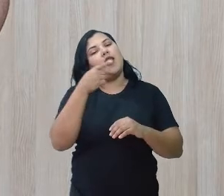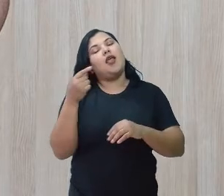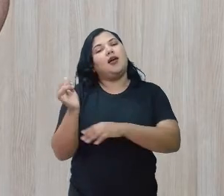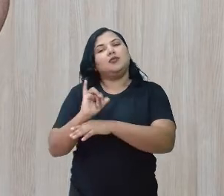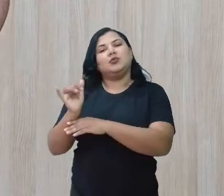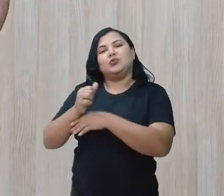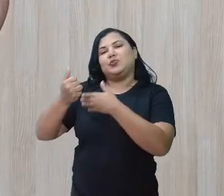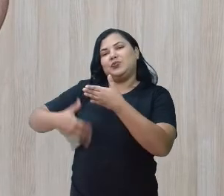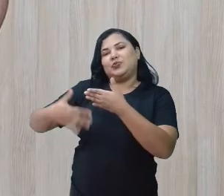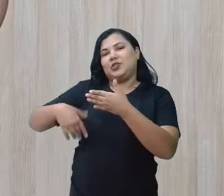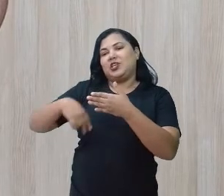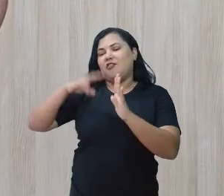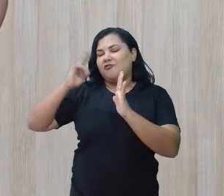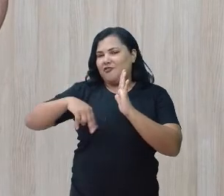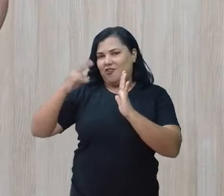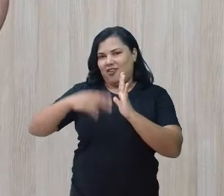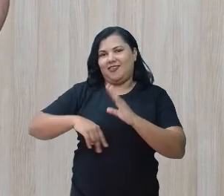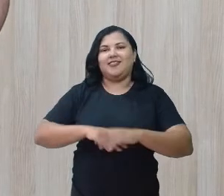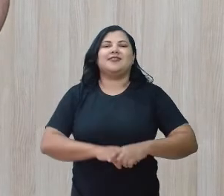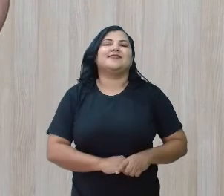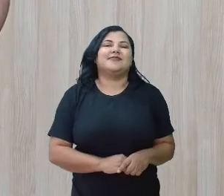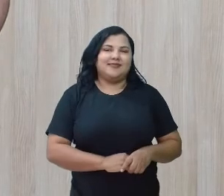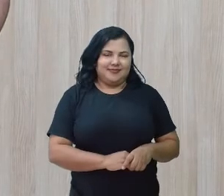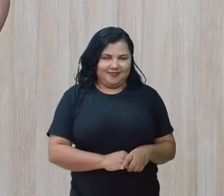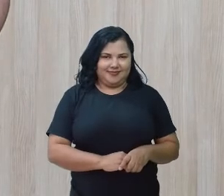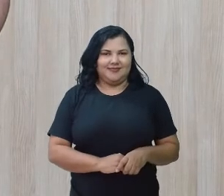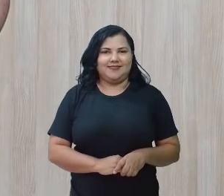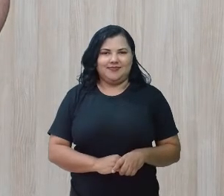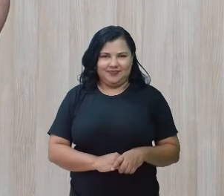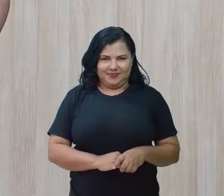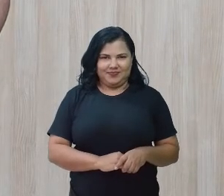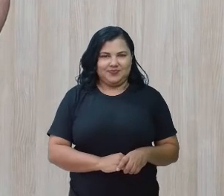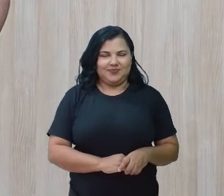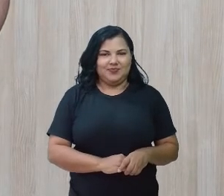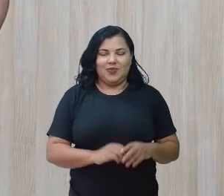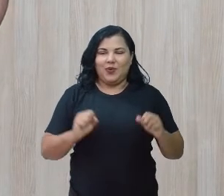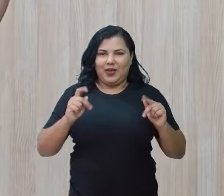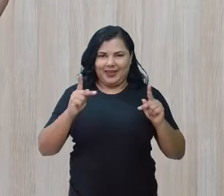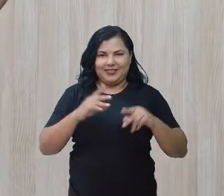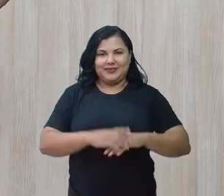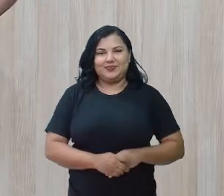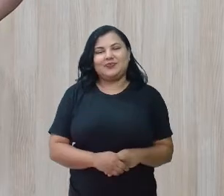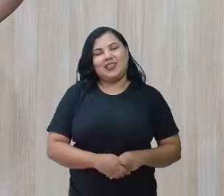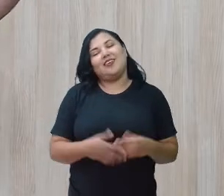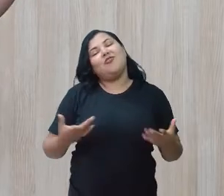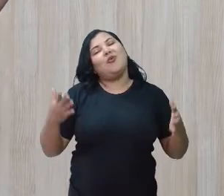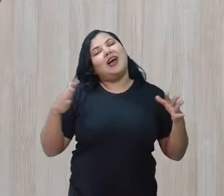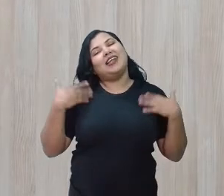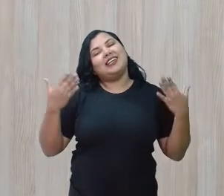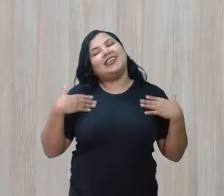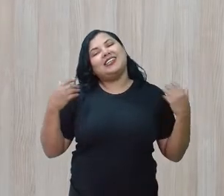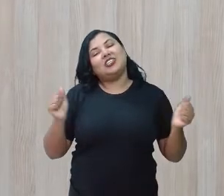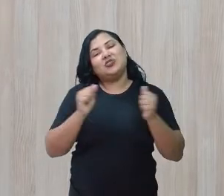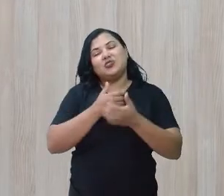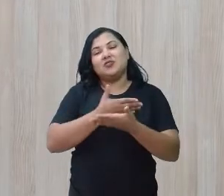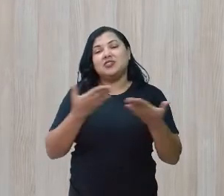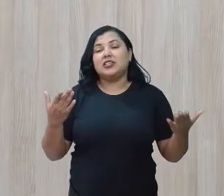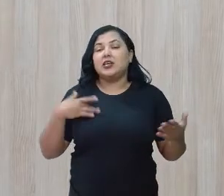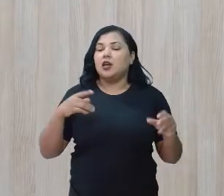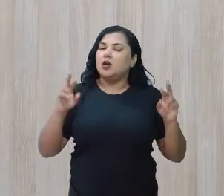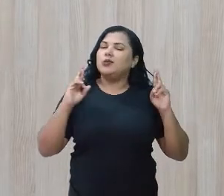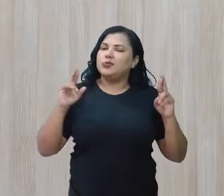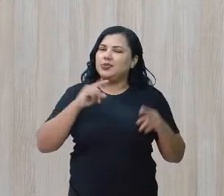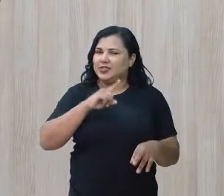canal no YouTube, que eu vou ler as definições que vocês trouxerem para essa imagem, tá certo, minha gente? Foi uma alegria, como sempre. Espero que vocês